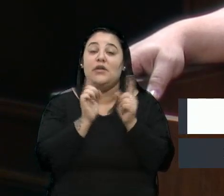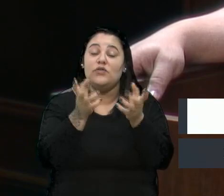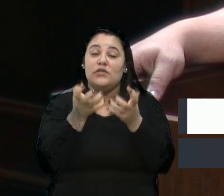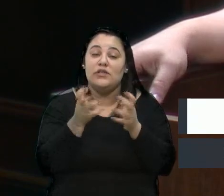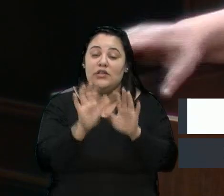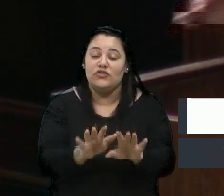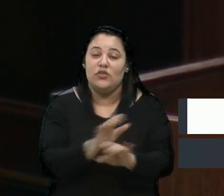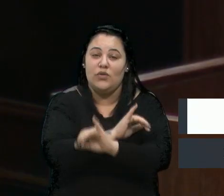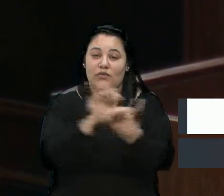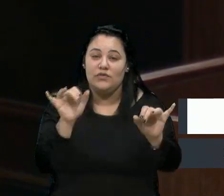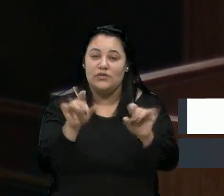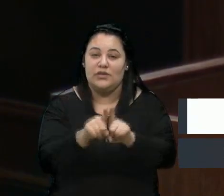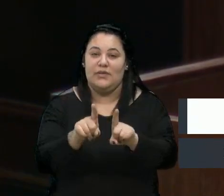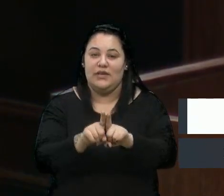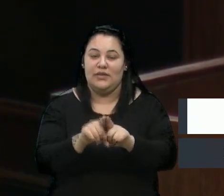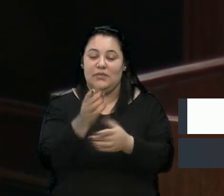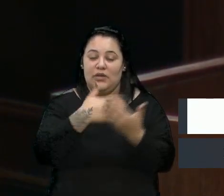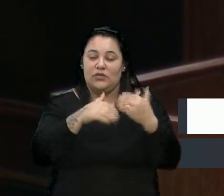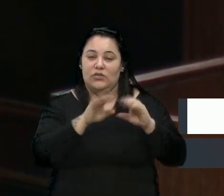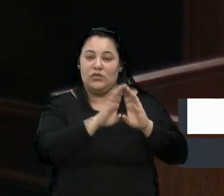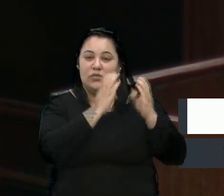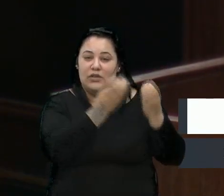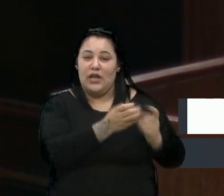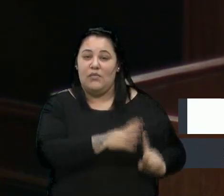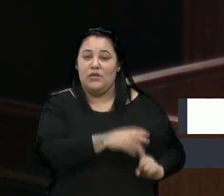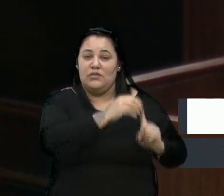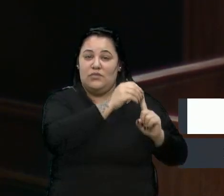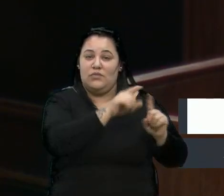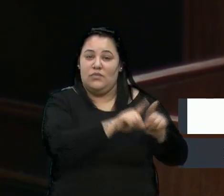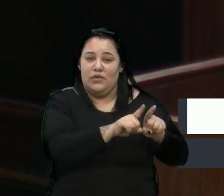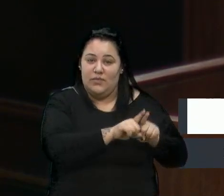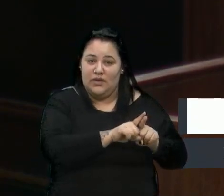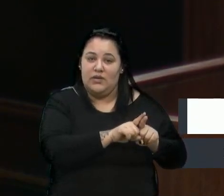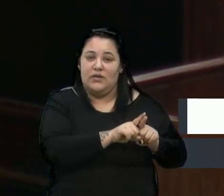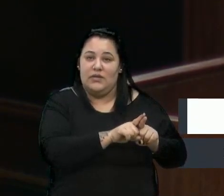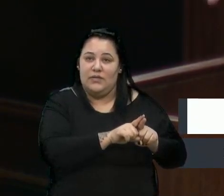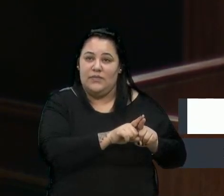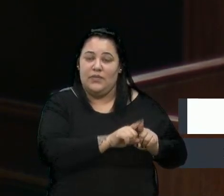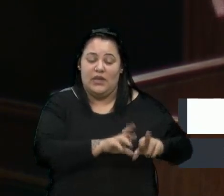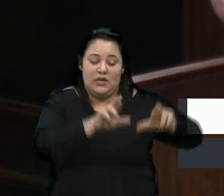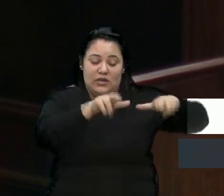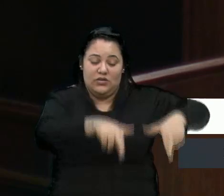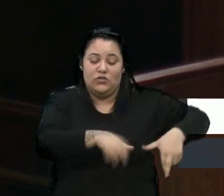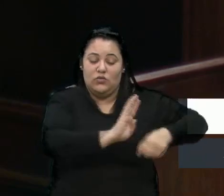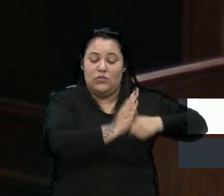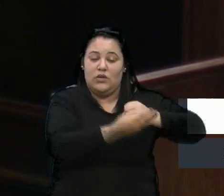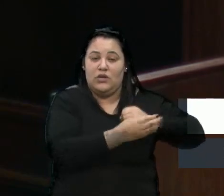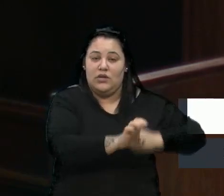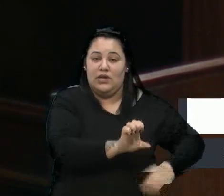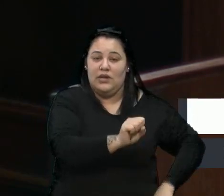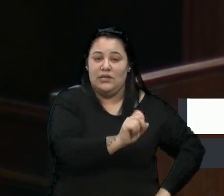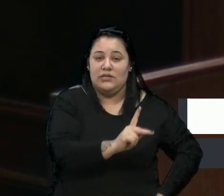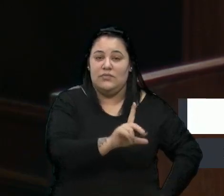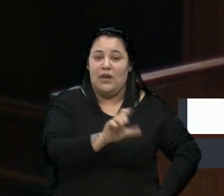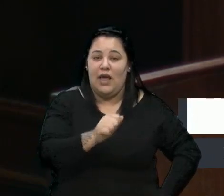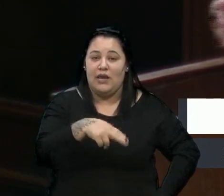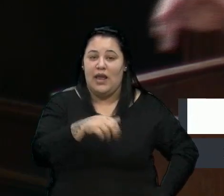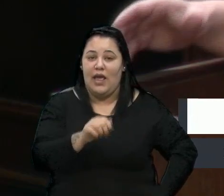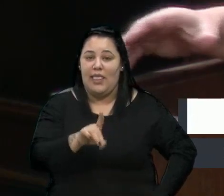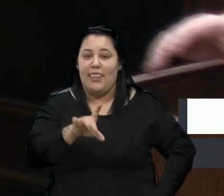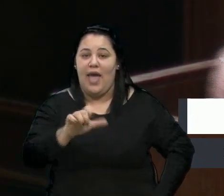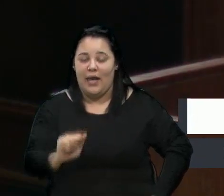também um recado aqui para toda a comunidade, principalmente da região do bairro Esplanada, porque eu digo a região porque lá é muito